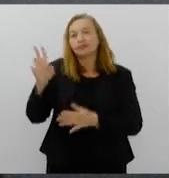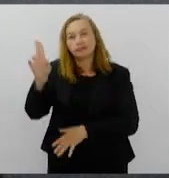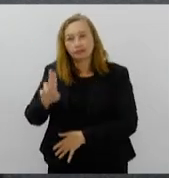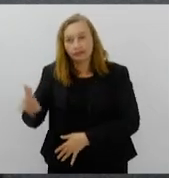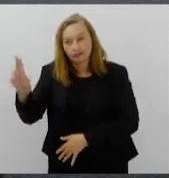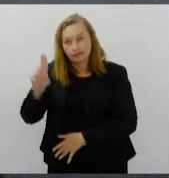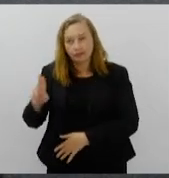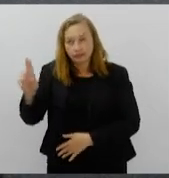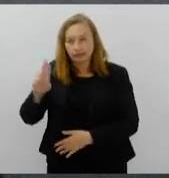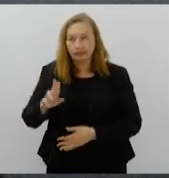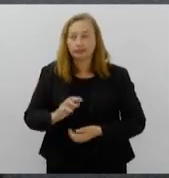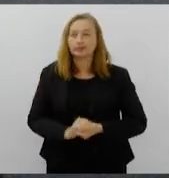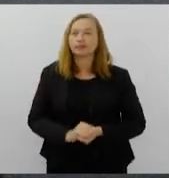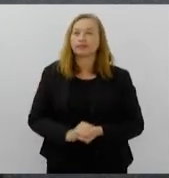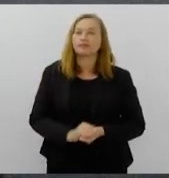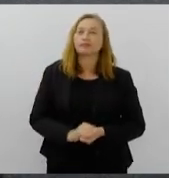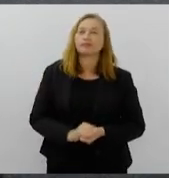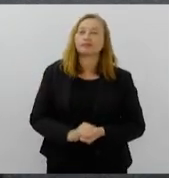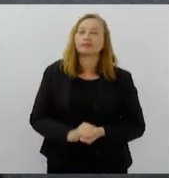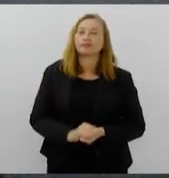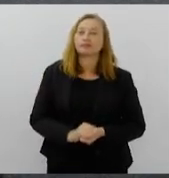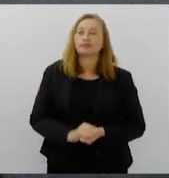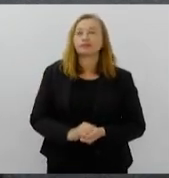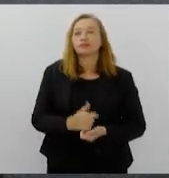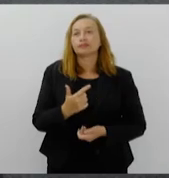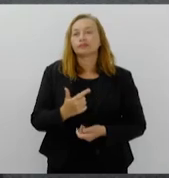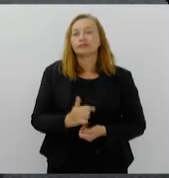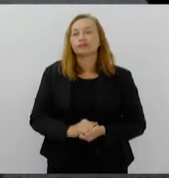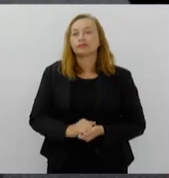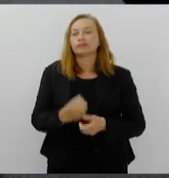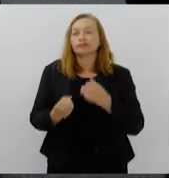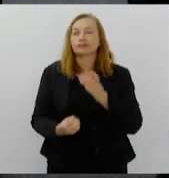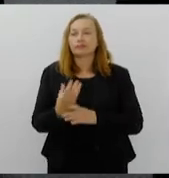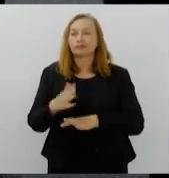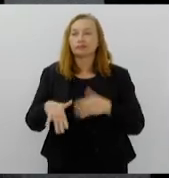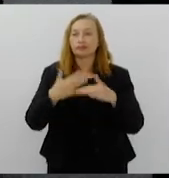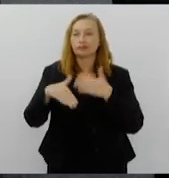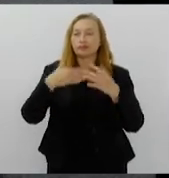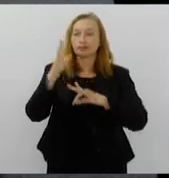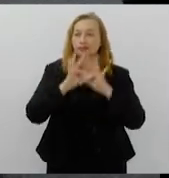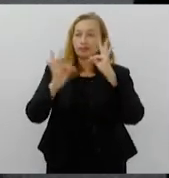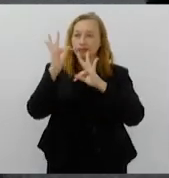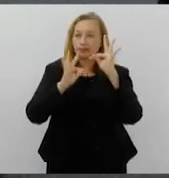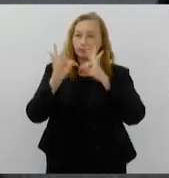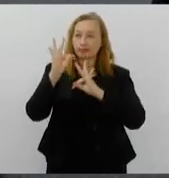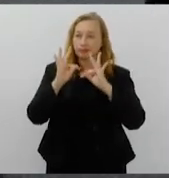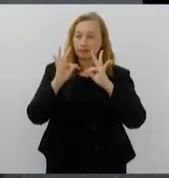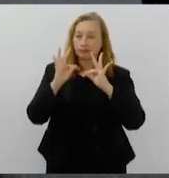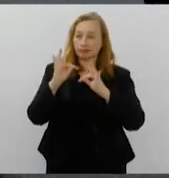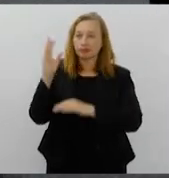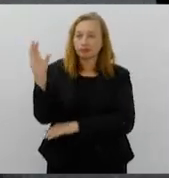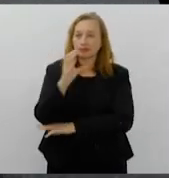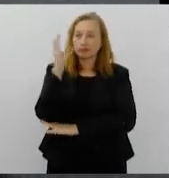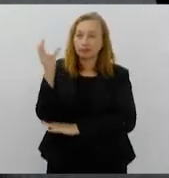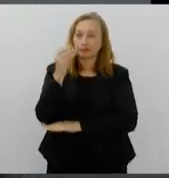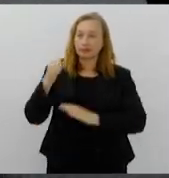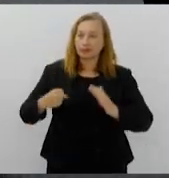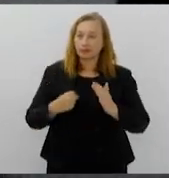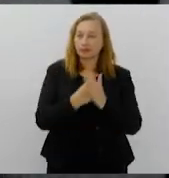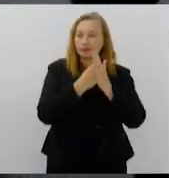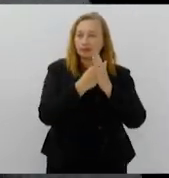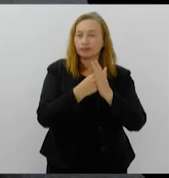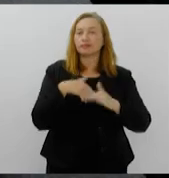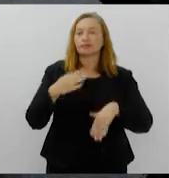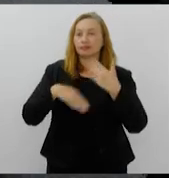universidades e empreendidas também por outros atores que promovem o desenvolvimento tecnológico e científico têm impacto diretamente também